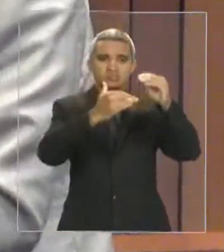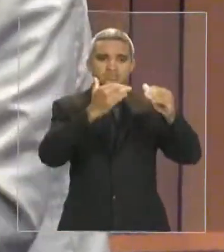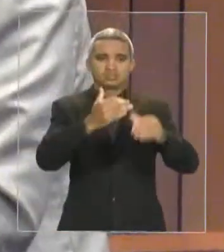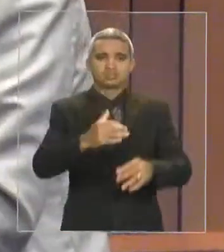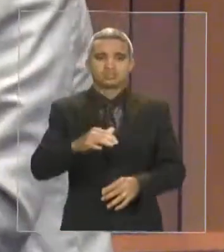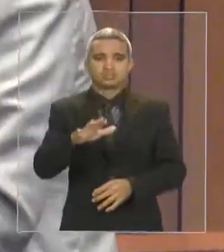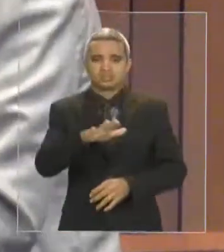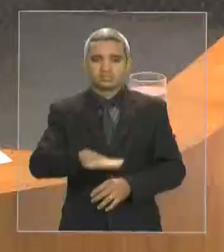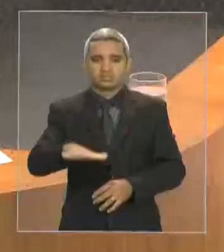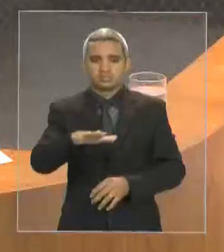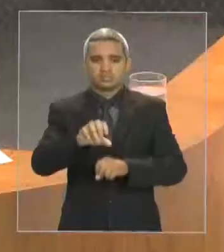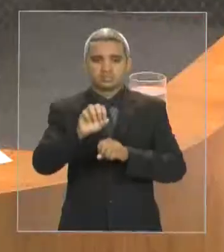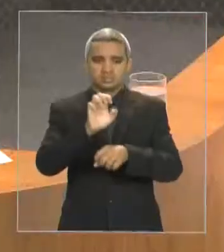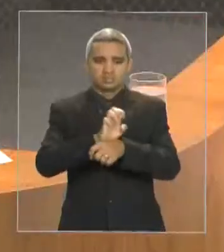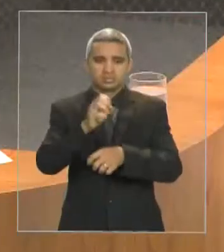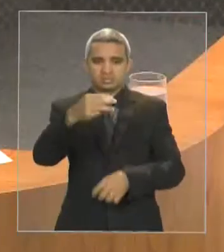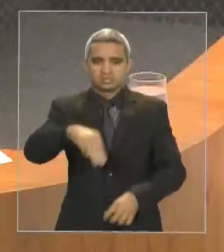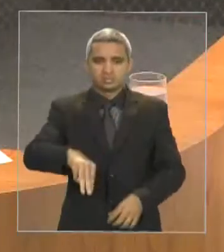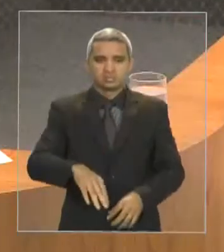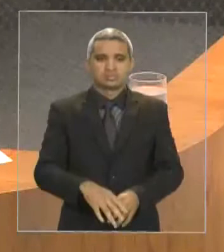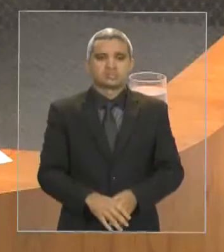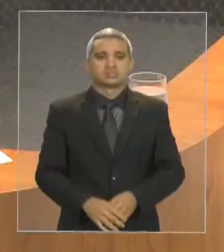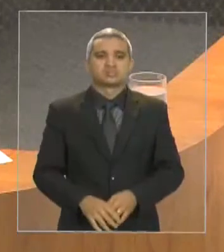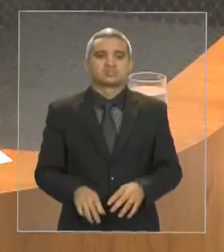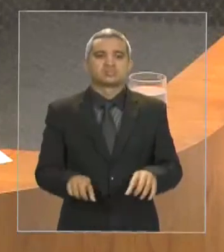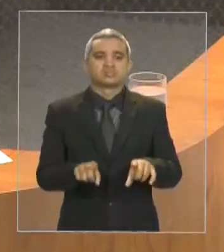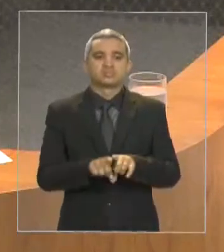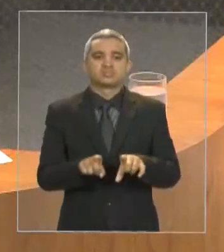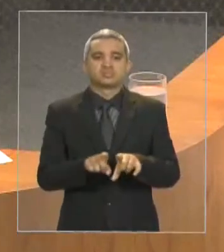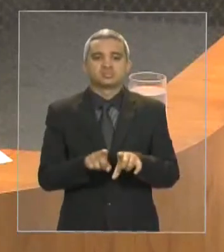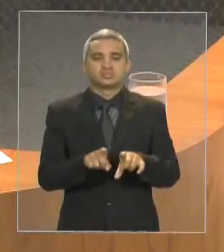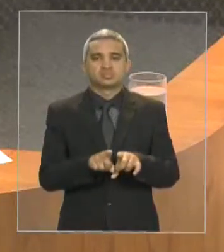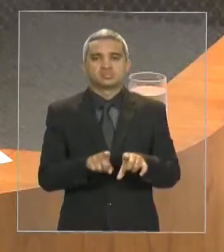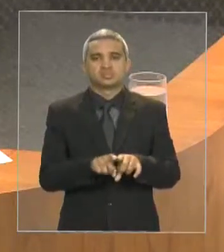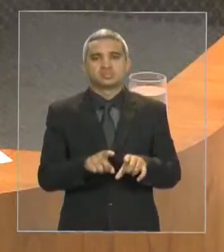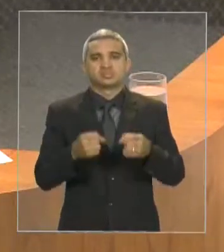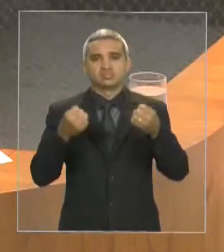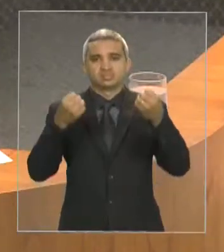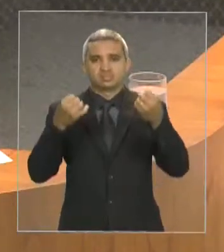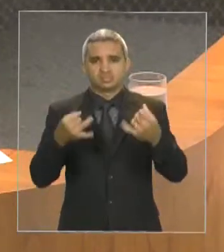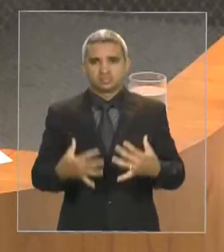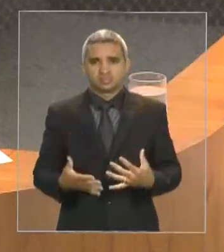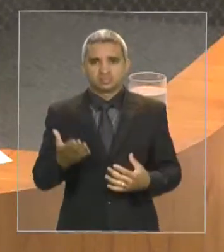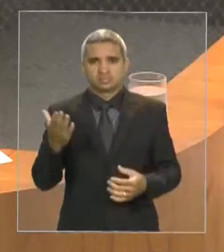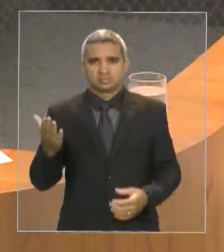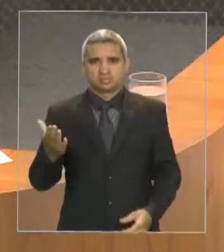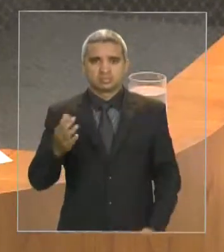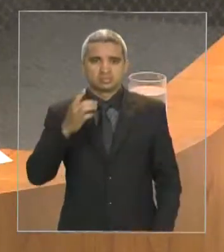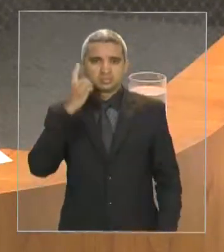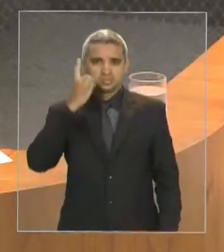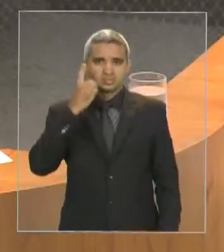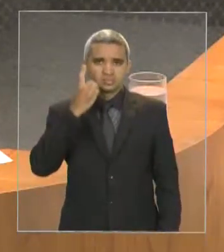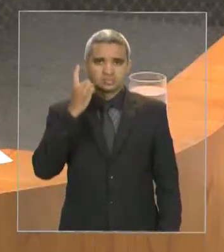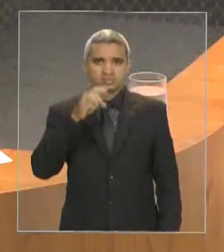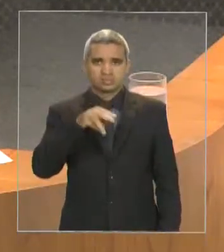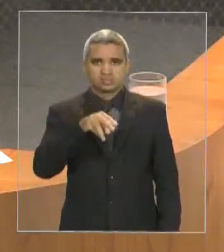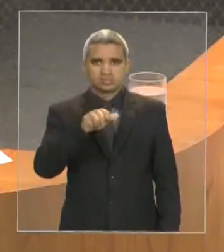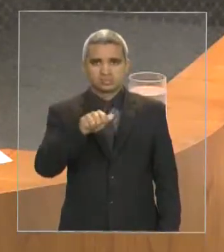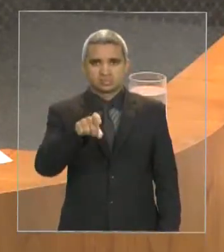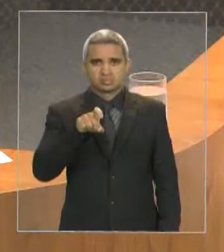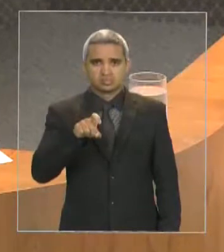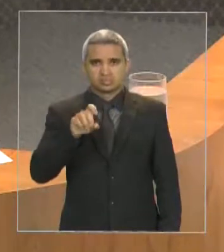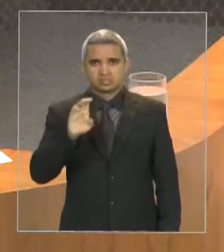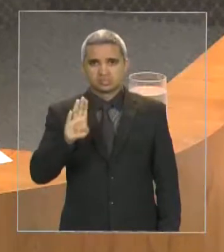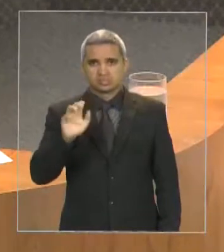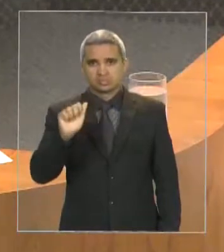educacionais do Estado. E aqui eu aproveito para fazer um parêntese sobre o pronunciamento do deputado Max Barros, que de